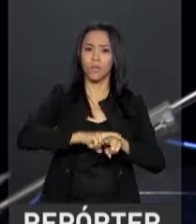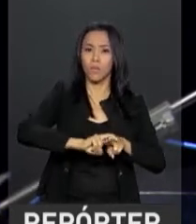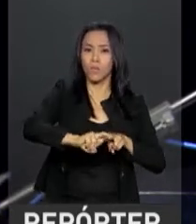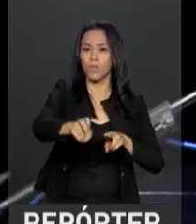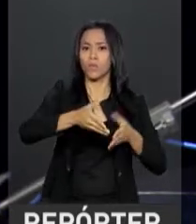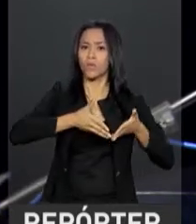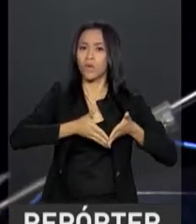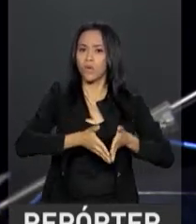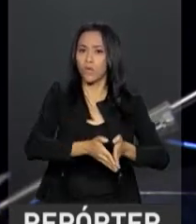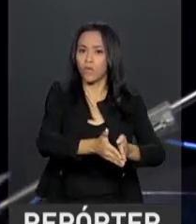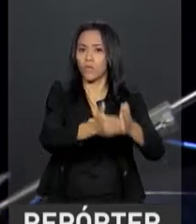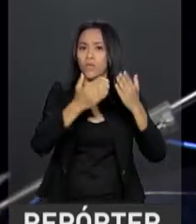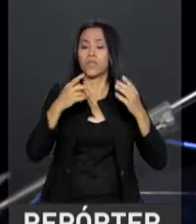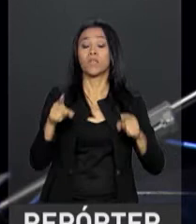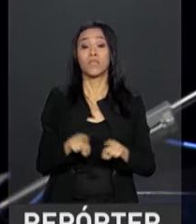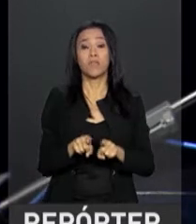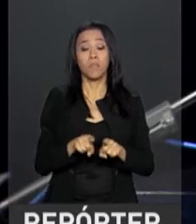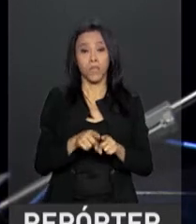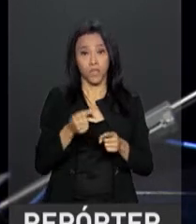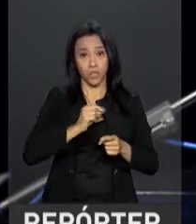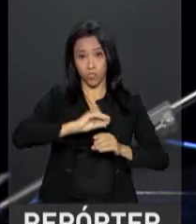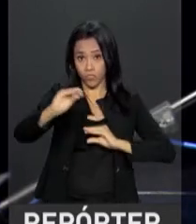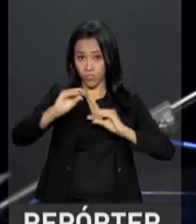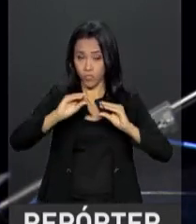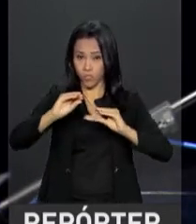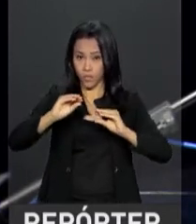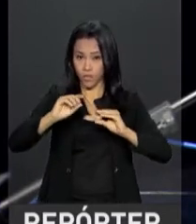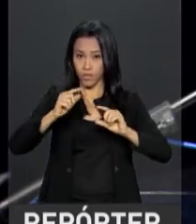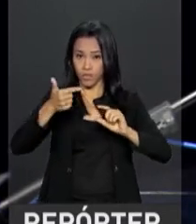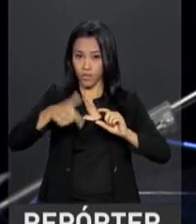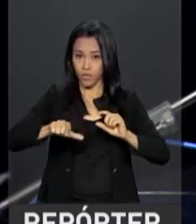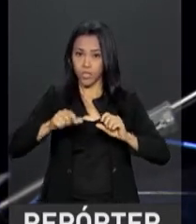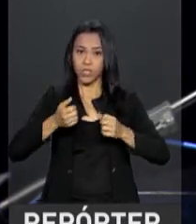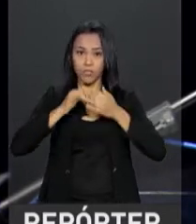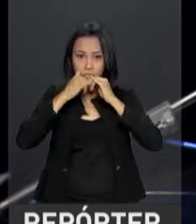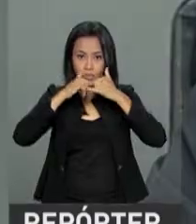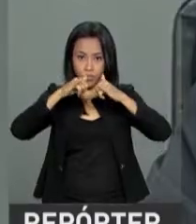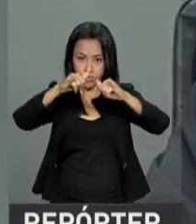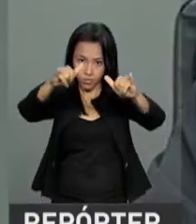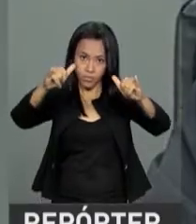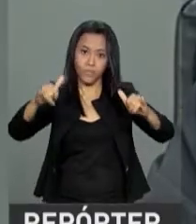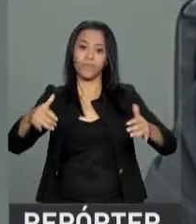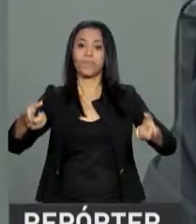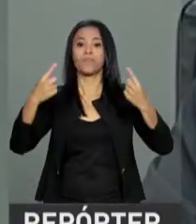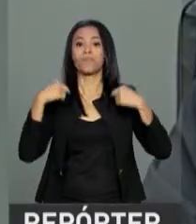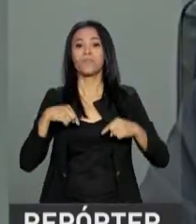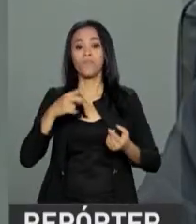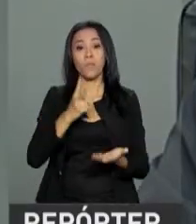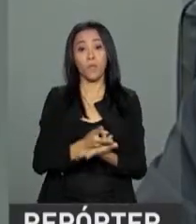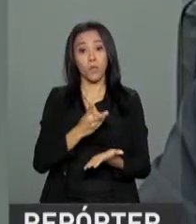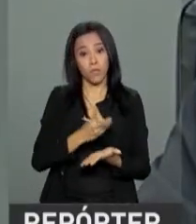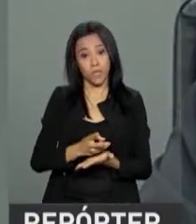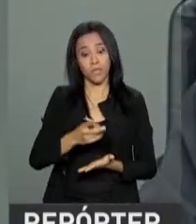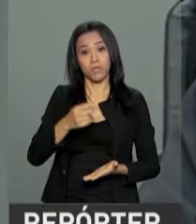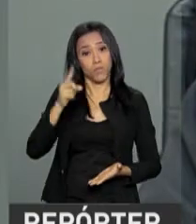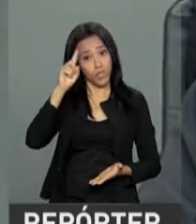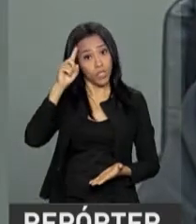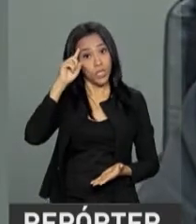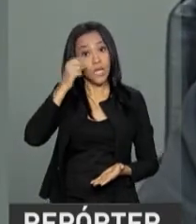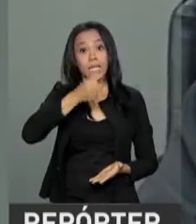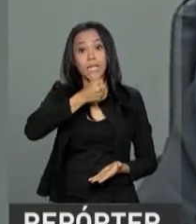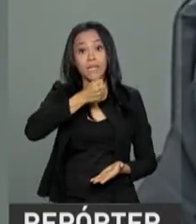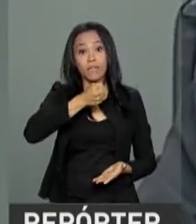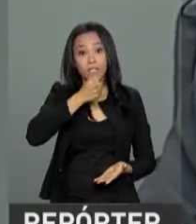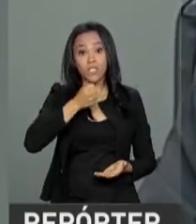além de distribuição e transmissão de energia elétrica e no mesmo dia em entrevista aos jornalistas